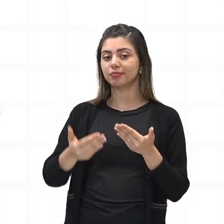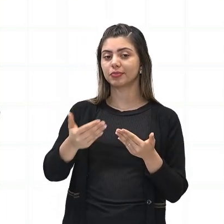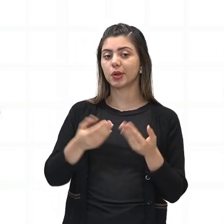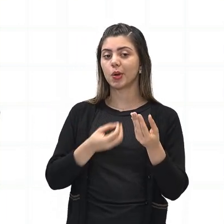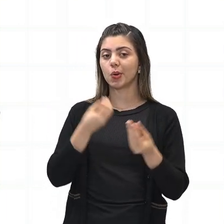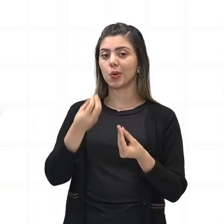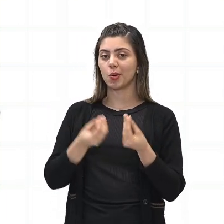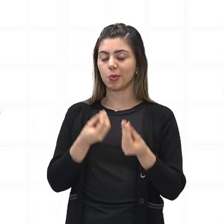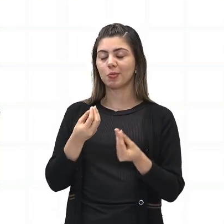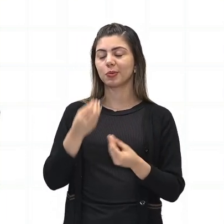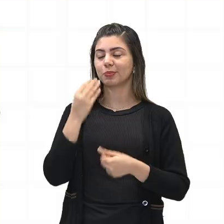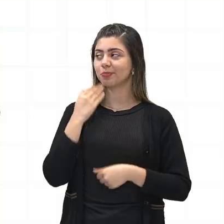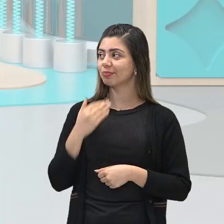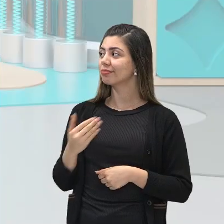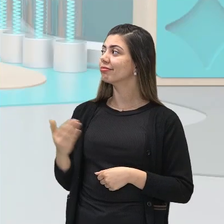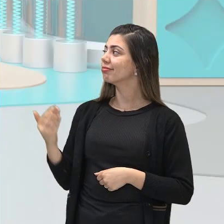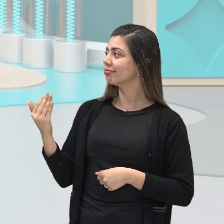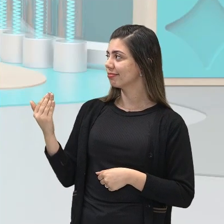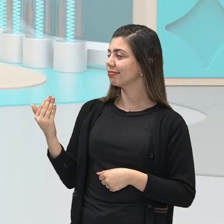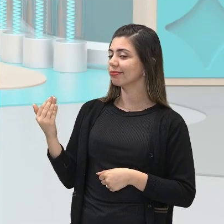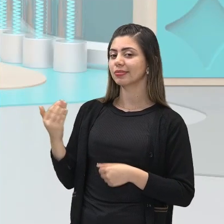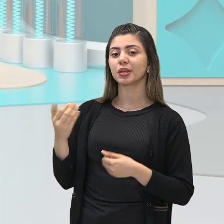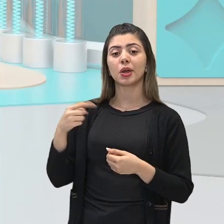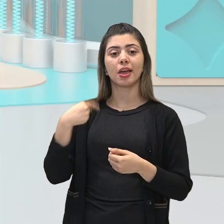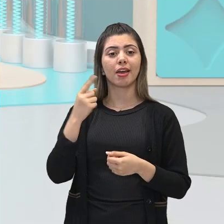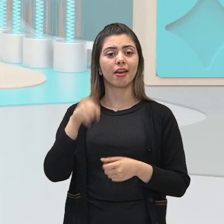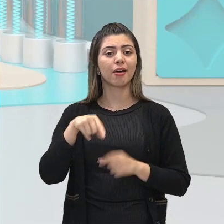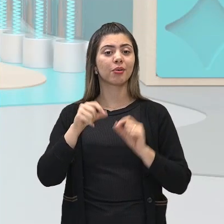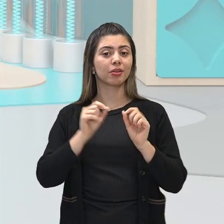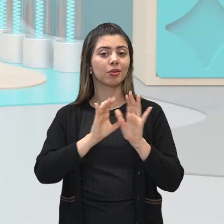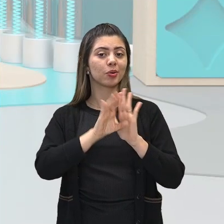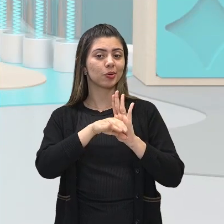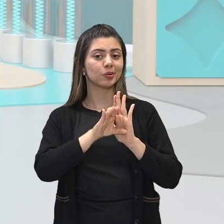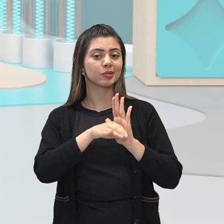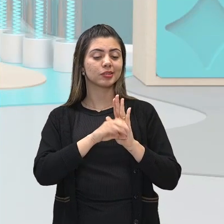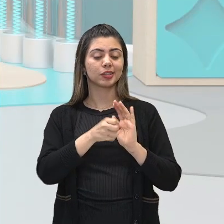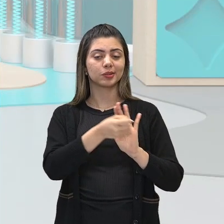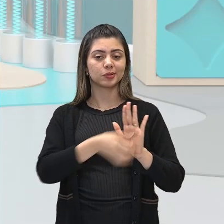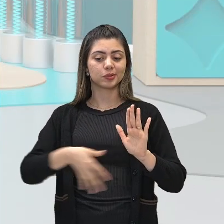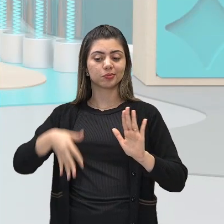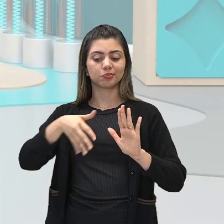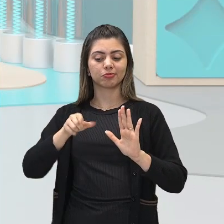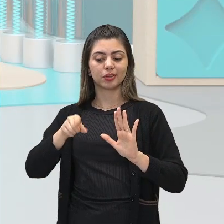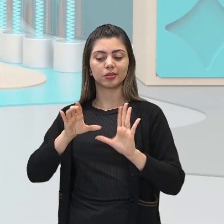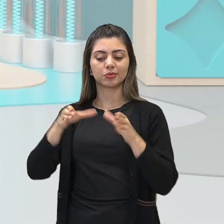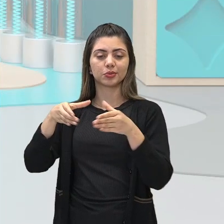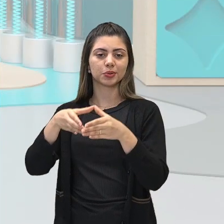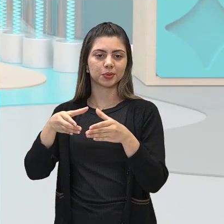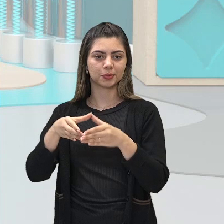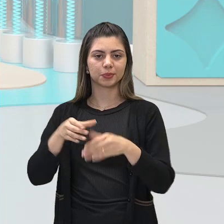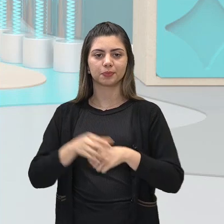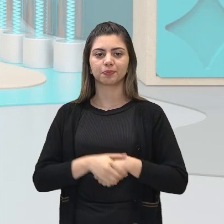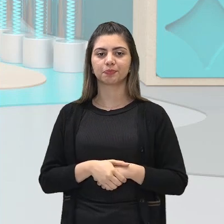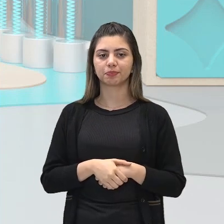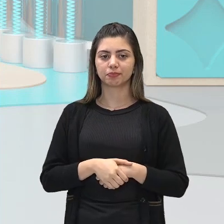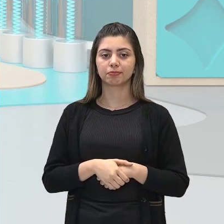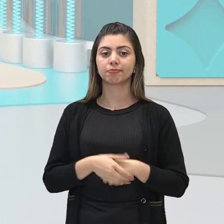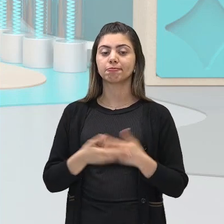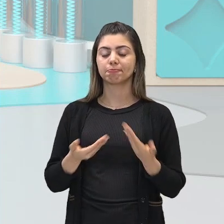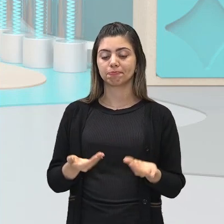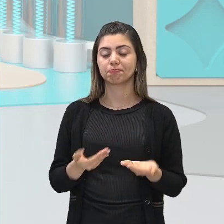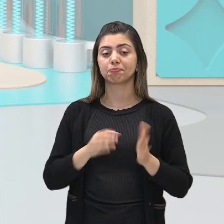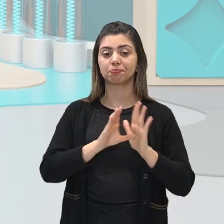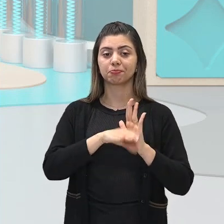a trabalhar o conceito das figuras de pensamento. Acompanhe aí na tela.